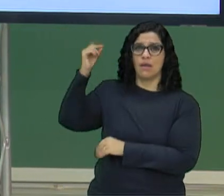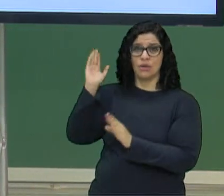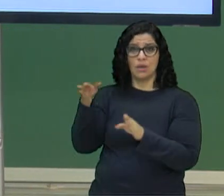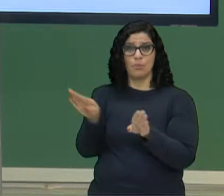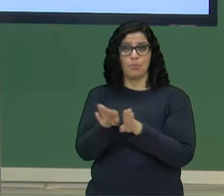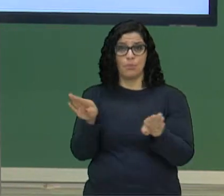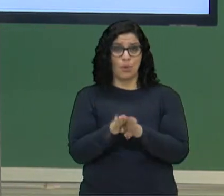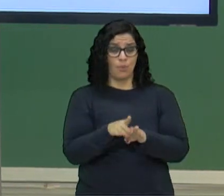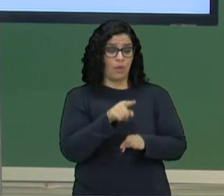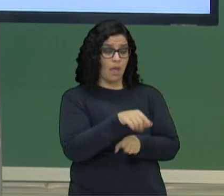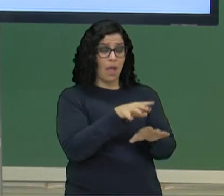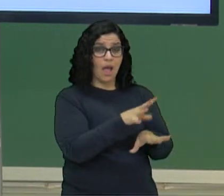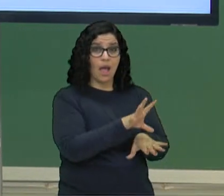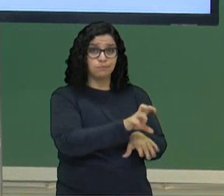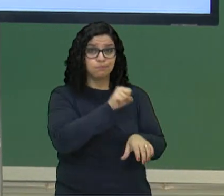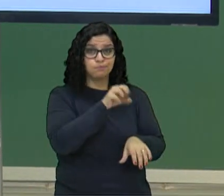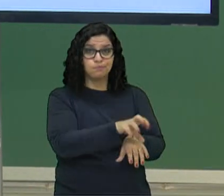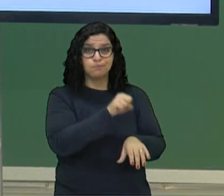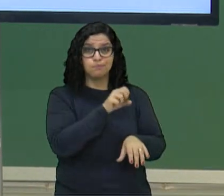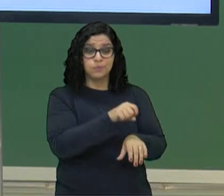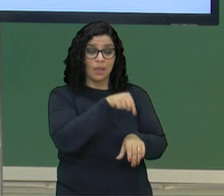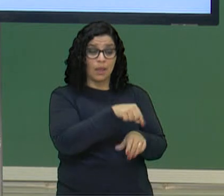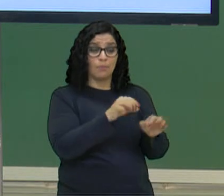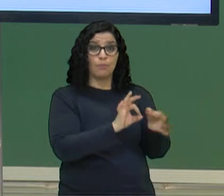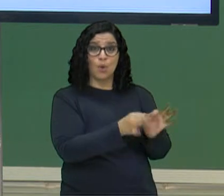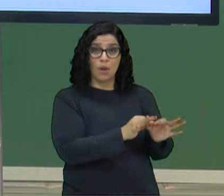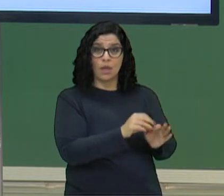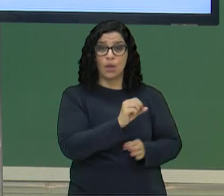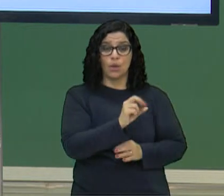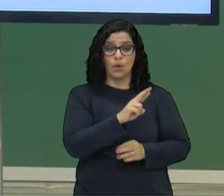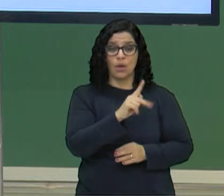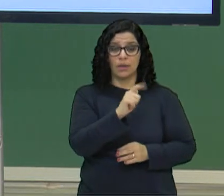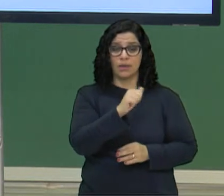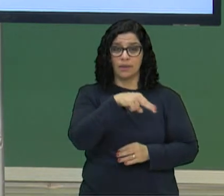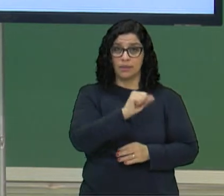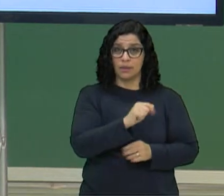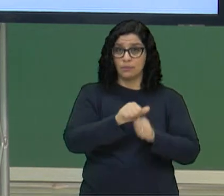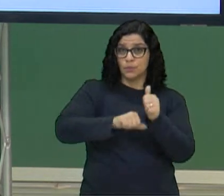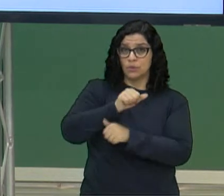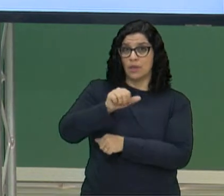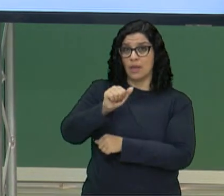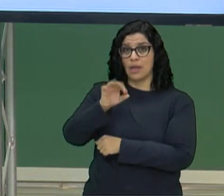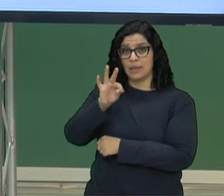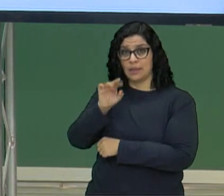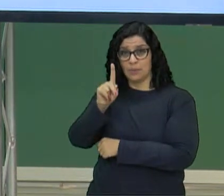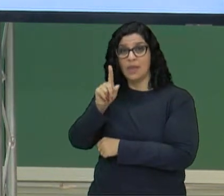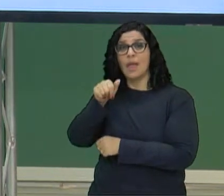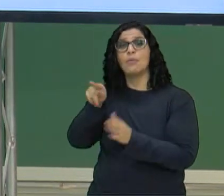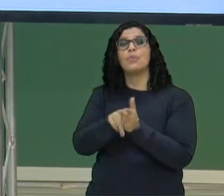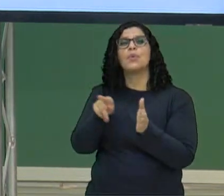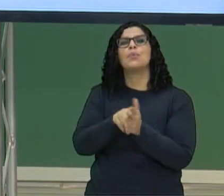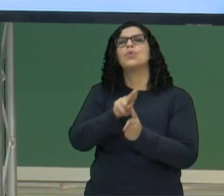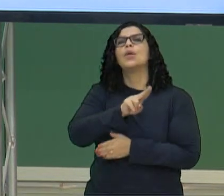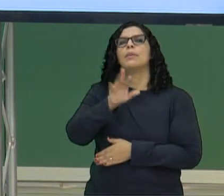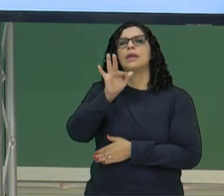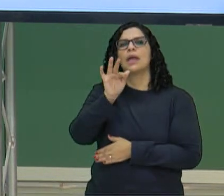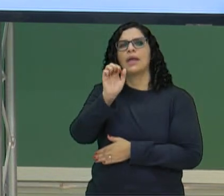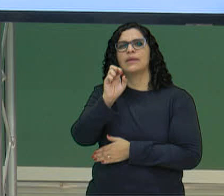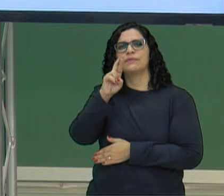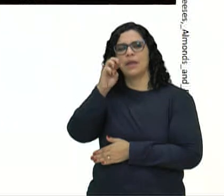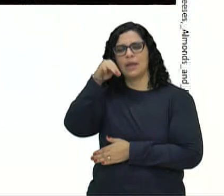se tirar a energia de uma molécula orgânica e produzir ATP é a chamada fermentação, que tem 3